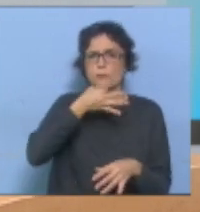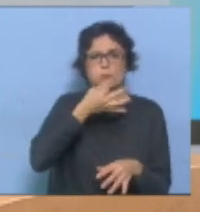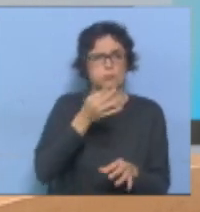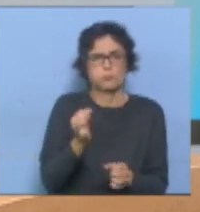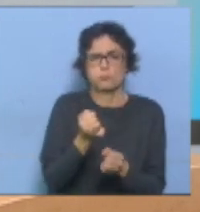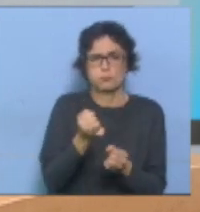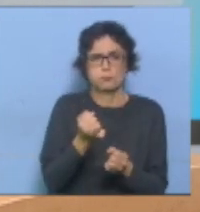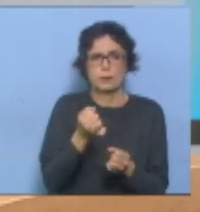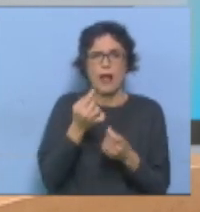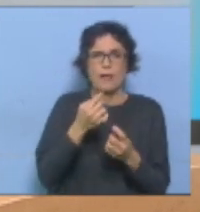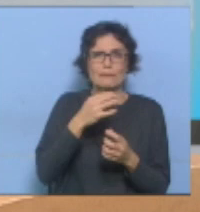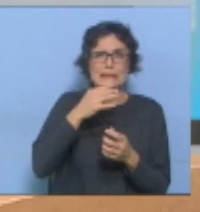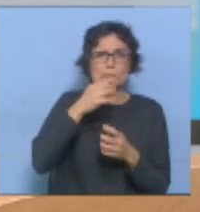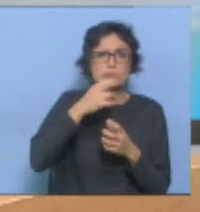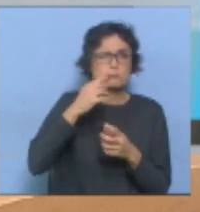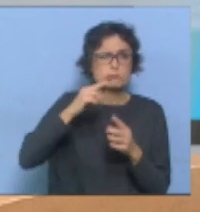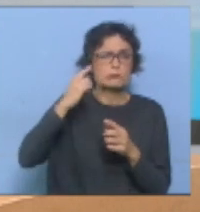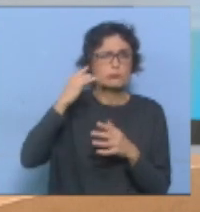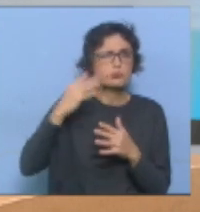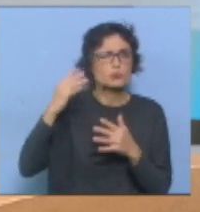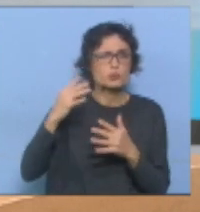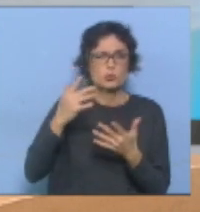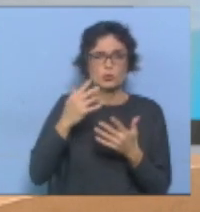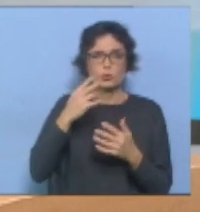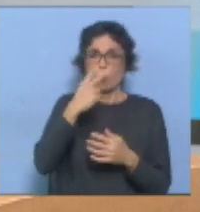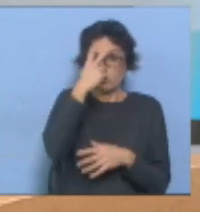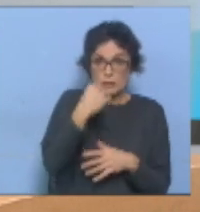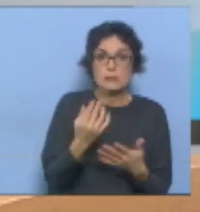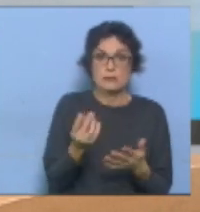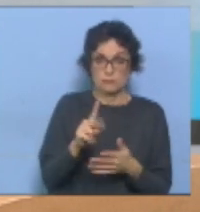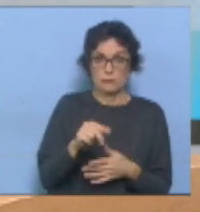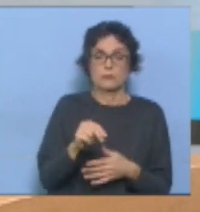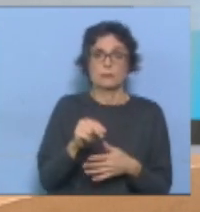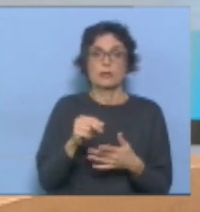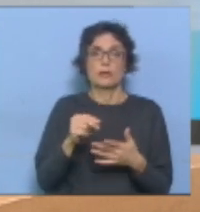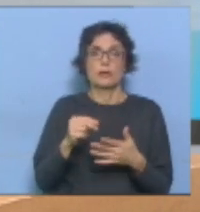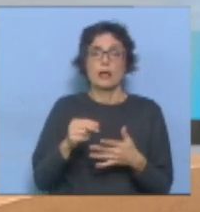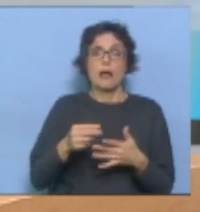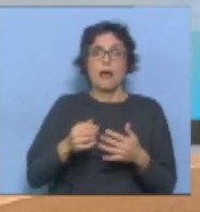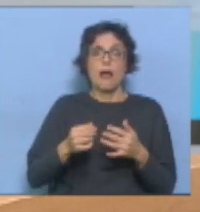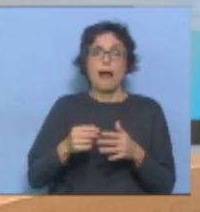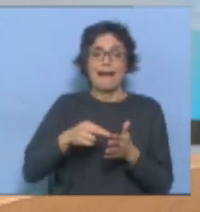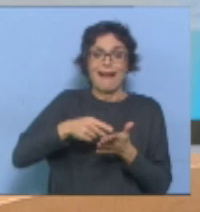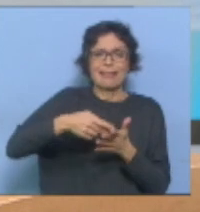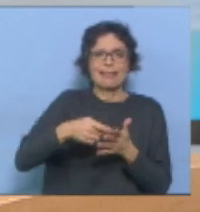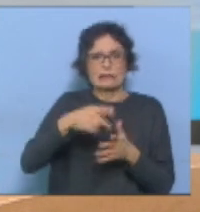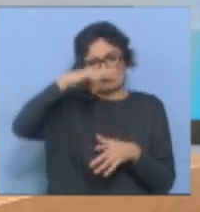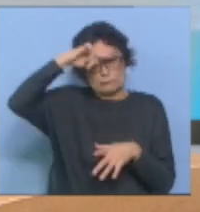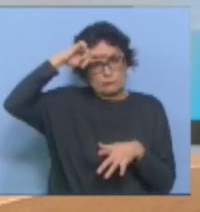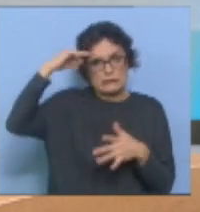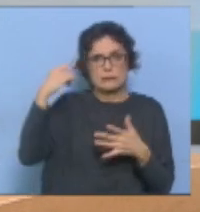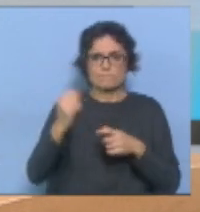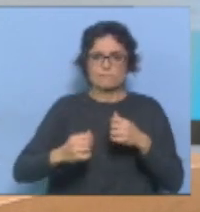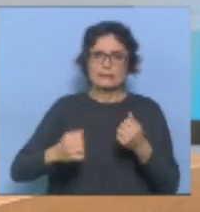alguns sons com sentido, anda com ajuda, não vê, é cego, e tem uma